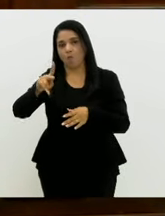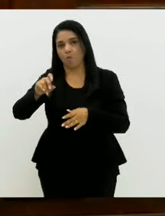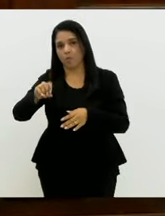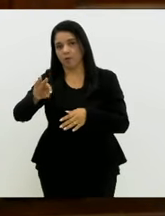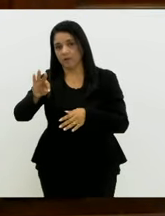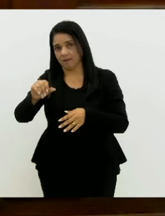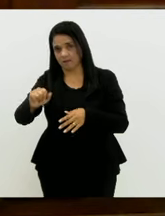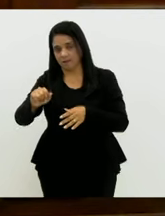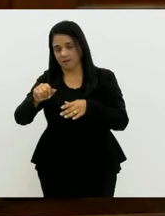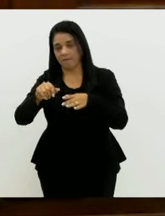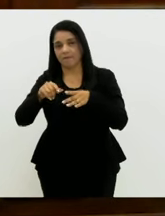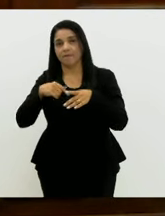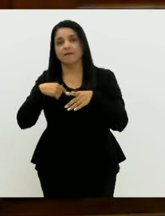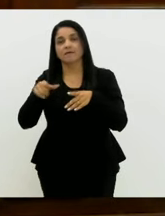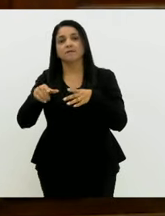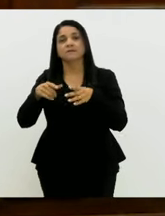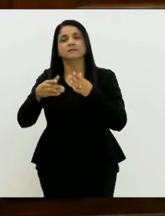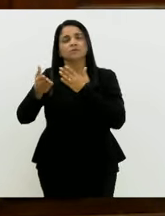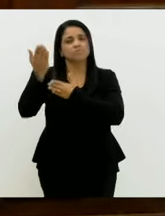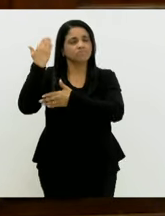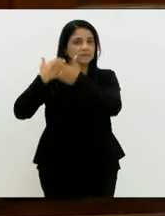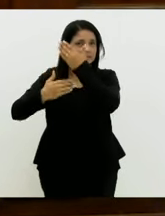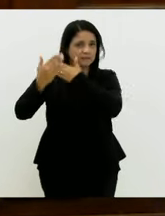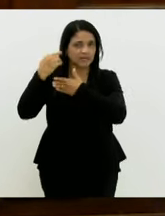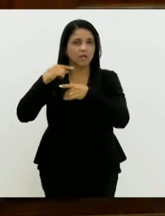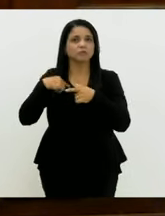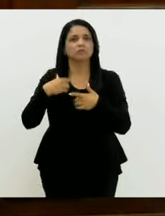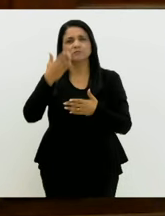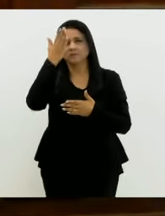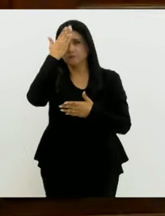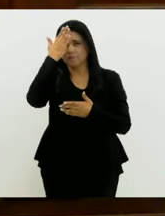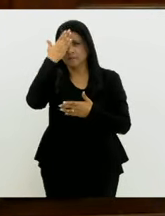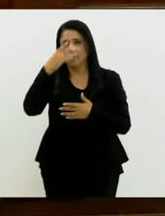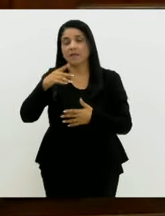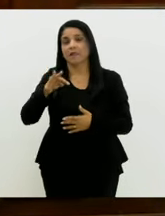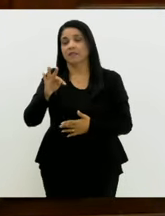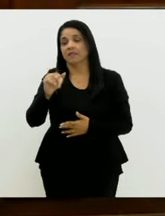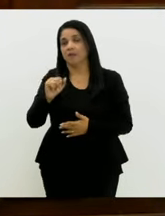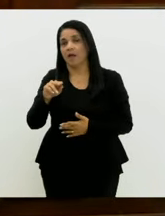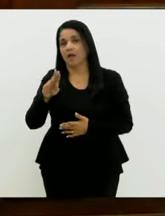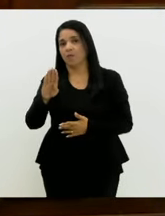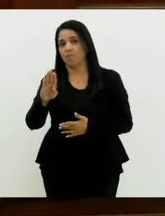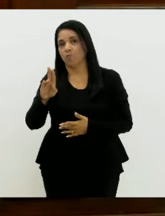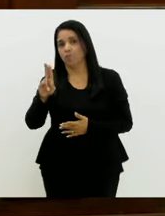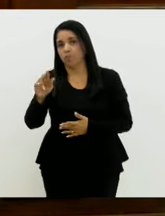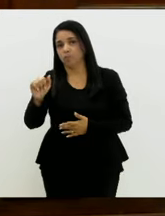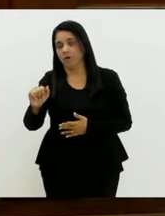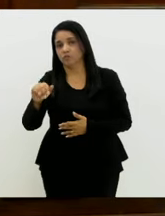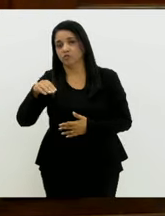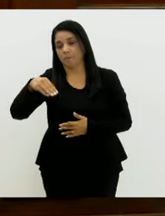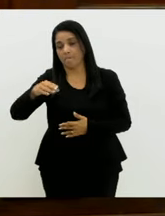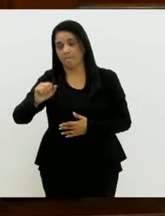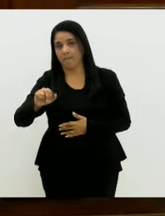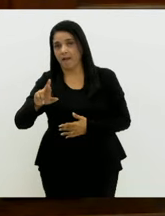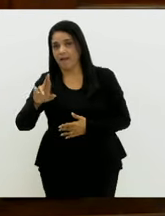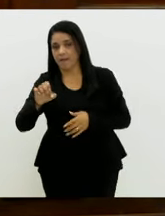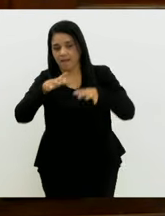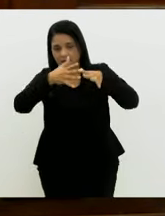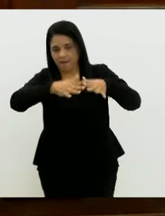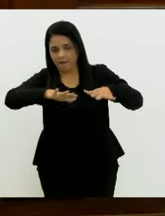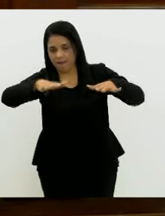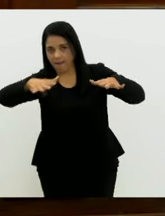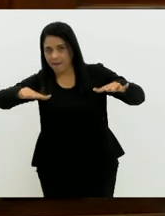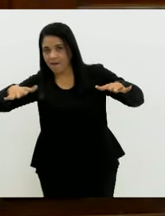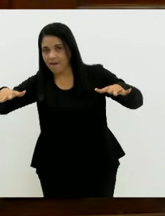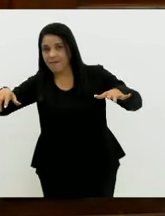passado, entendendo que eu entendo essa questão de tábua de maré, apesar de não ser engenheiro, vi a tábua de maré, entrei ali no meu